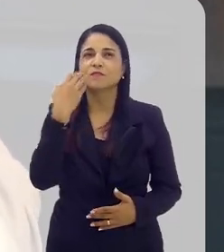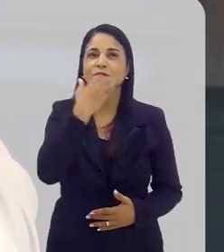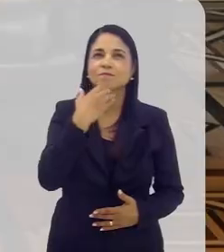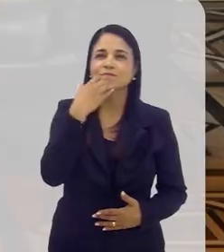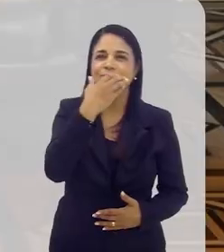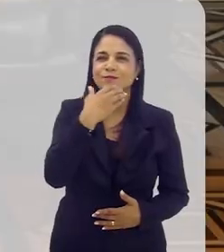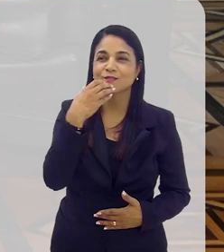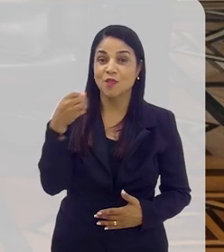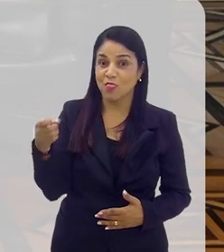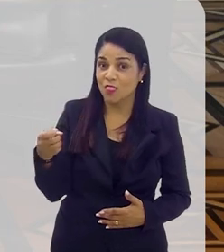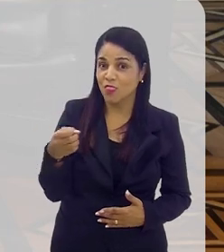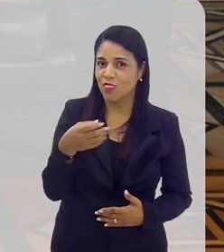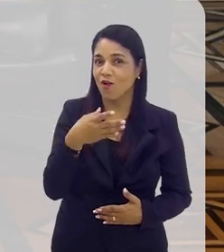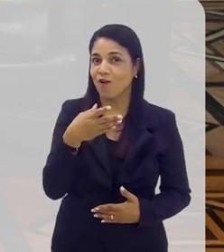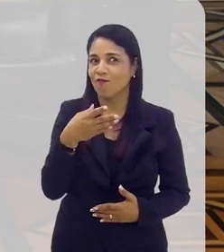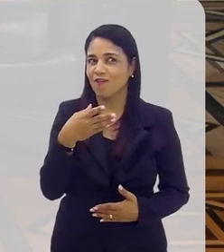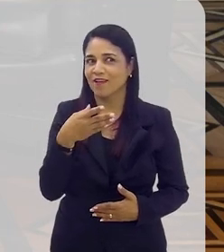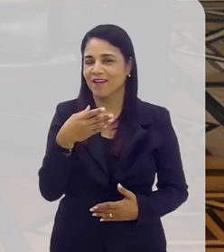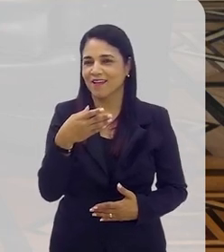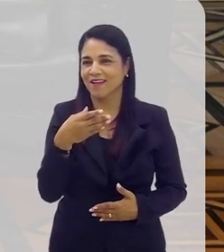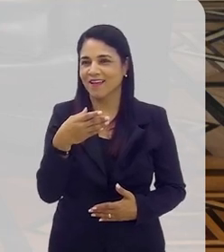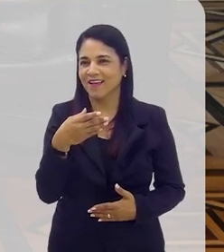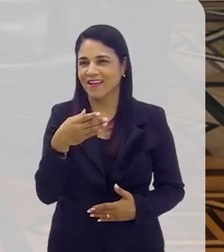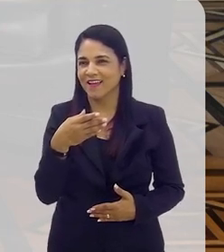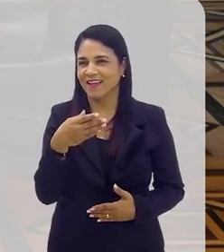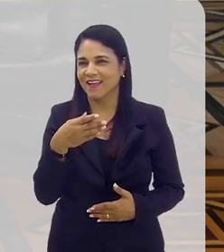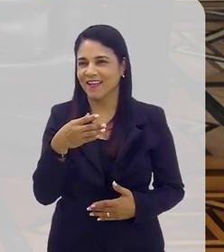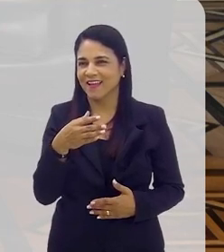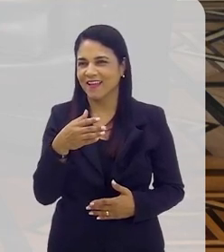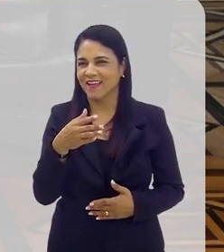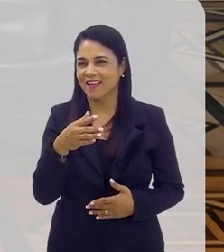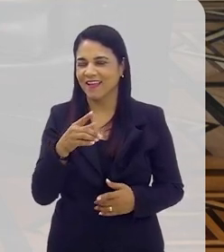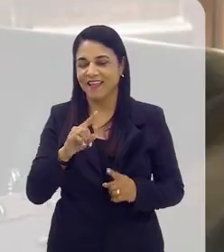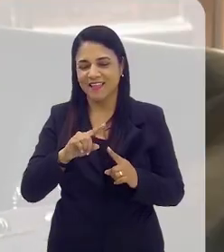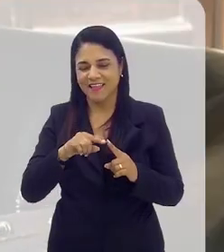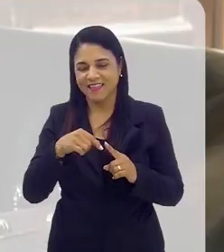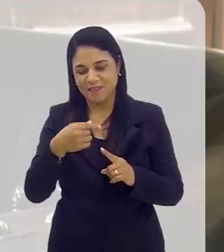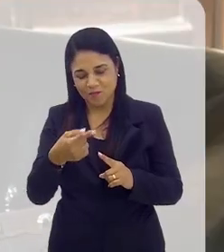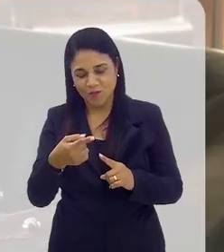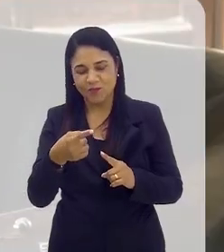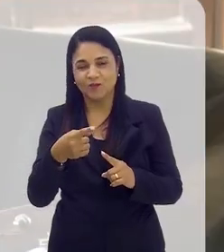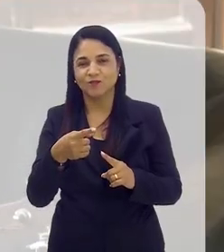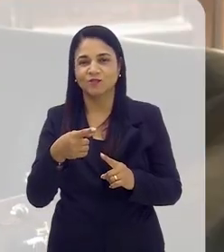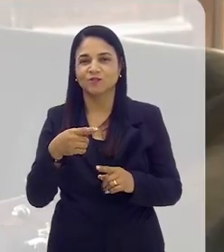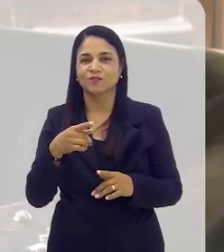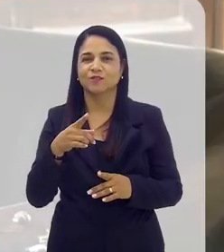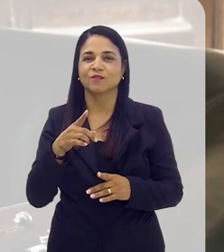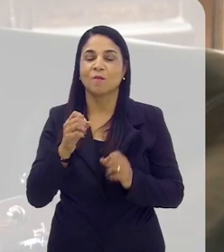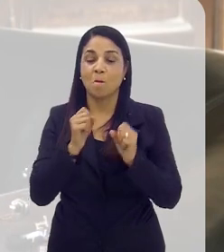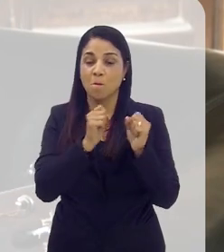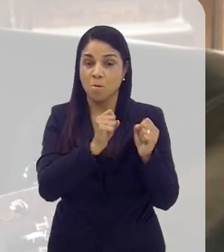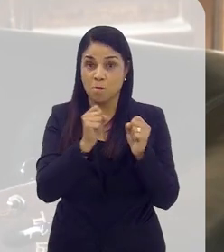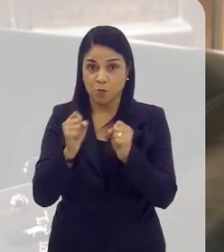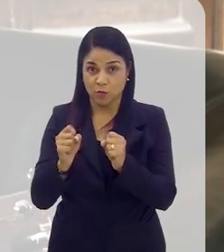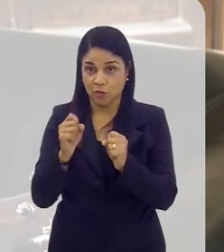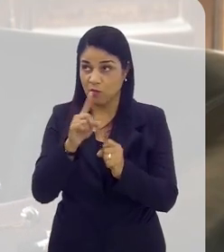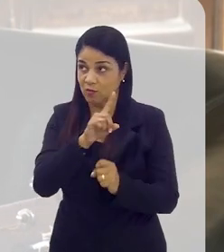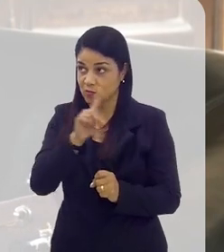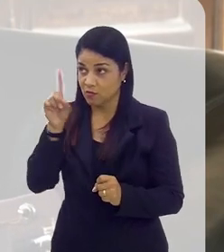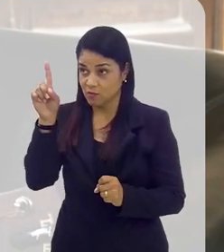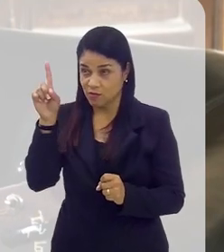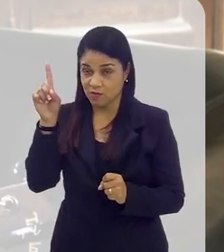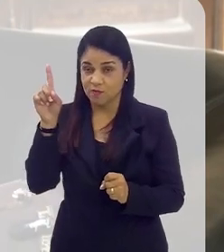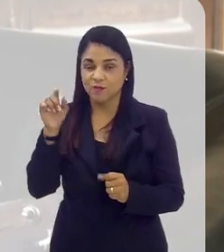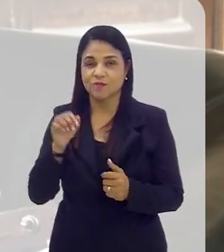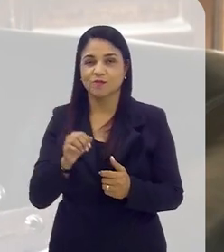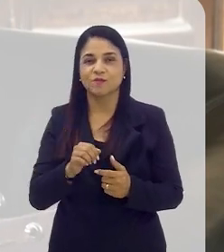Claudinho, canta uma música pra gente aí, amigo. Então, vou cantar uma outra canção que eu tô para lançar, né? Essa é lançamento ainda? Vai não, ser? Não, essa vai ser próximo.